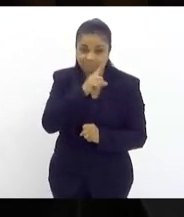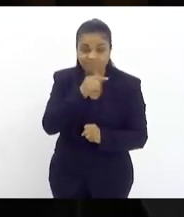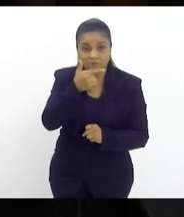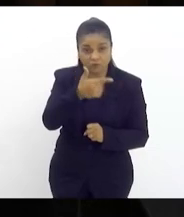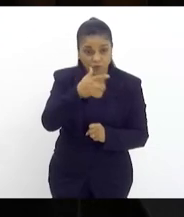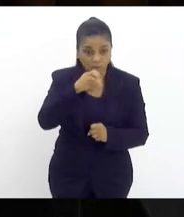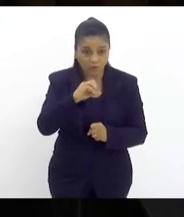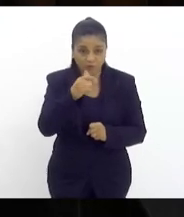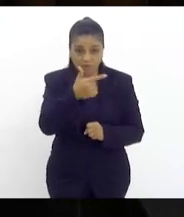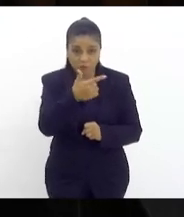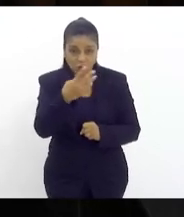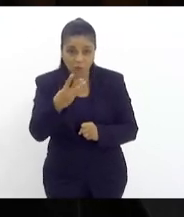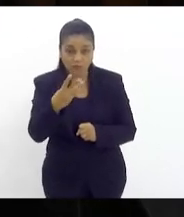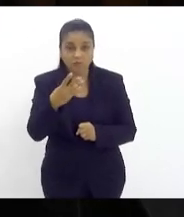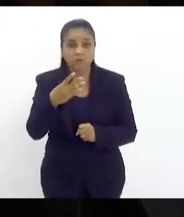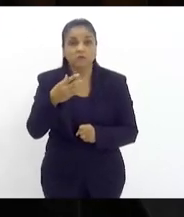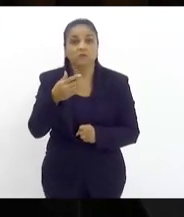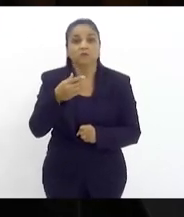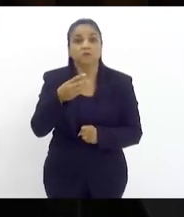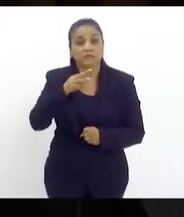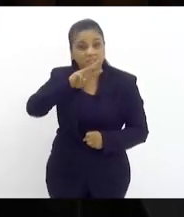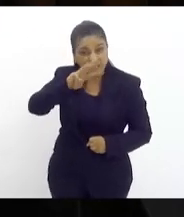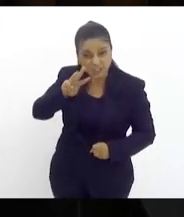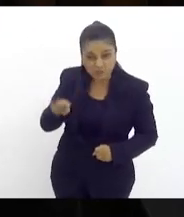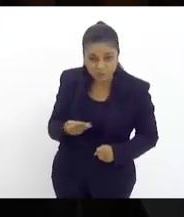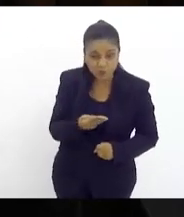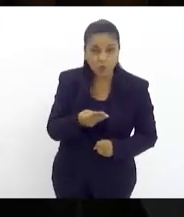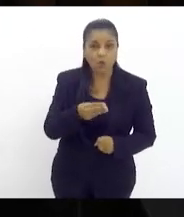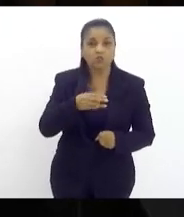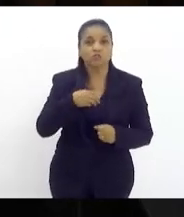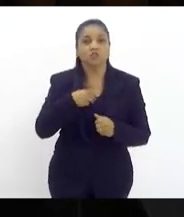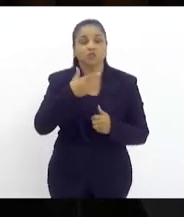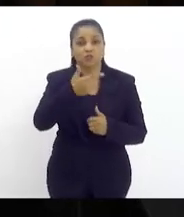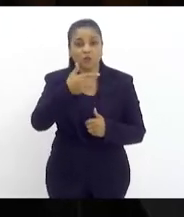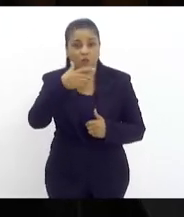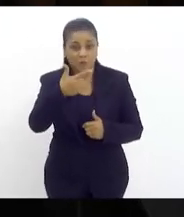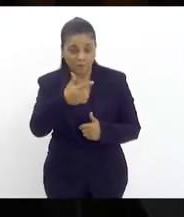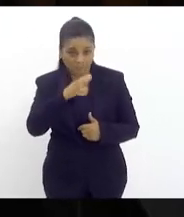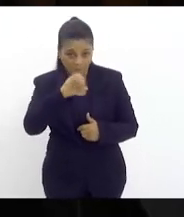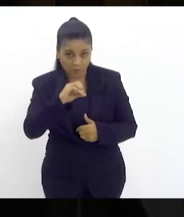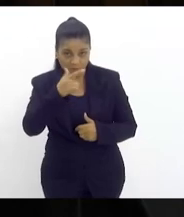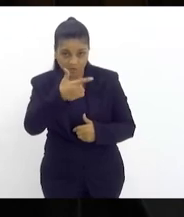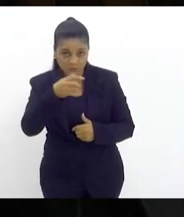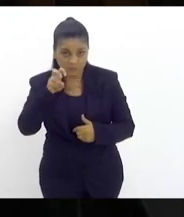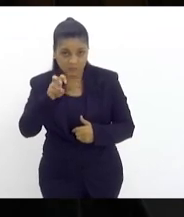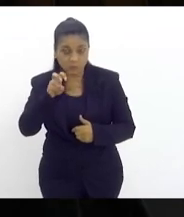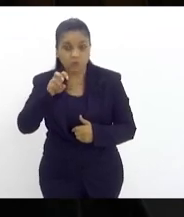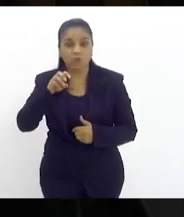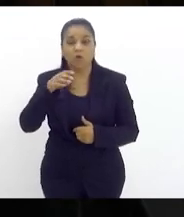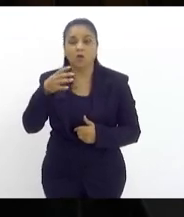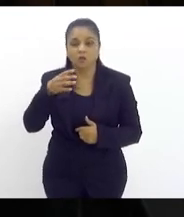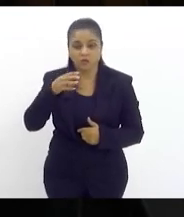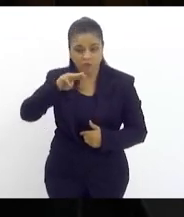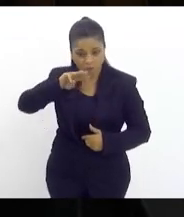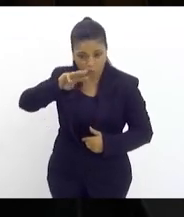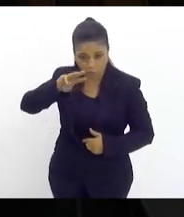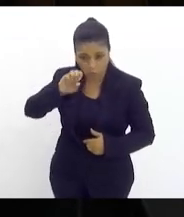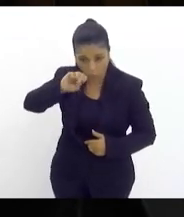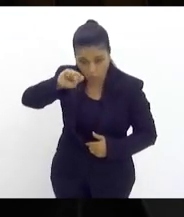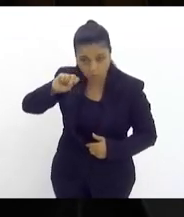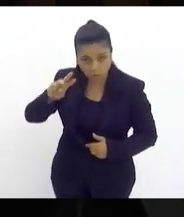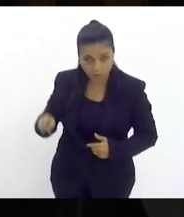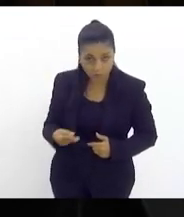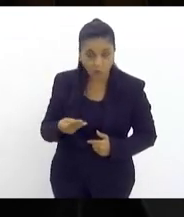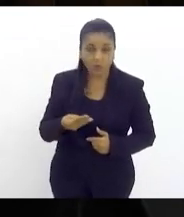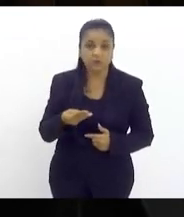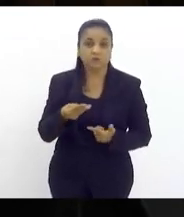2024, 3 bilhões, 2025, 8 bilhões e 2026, 8 bilhões. A ordem